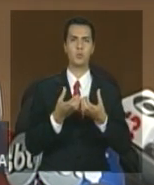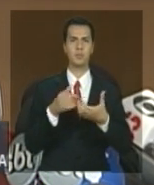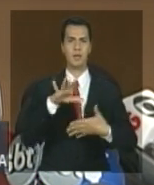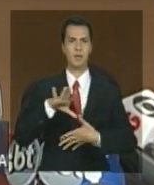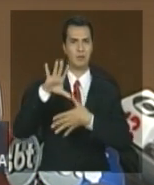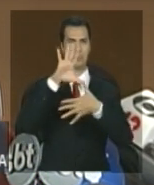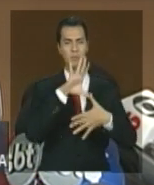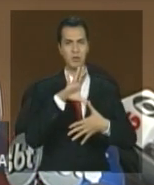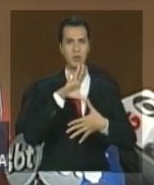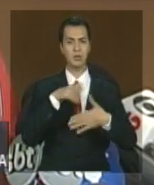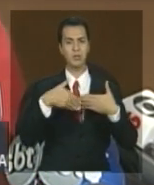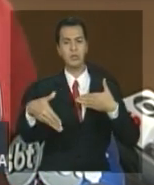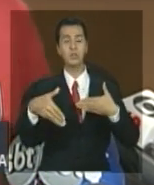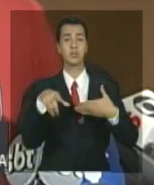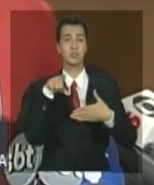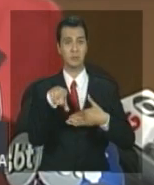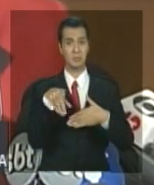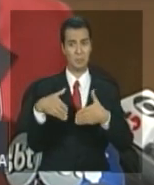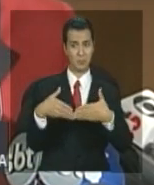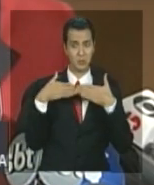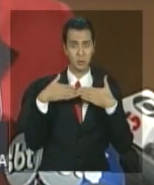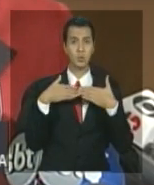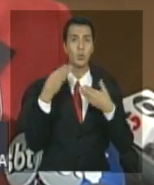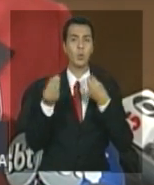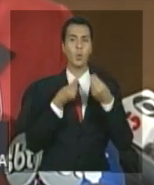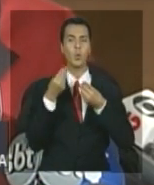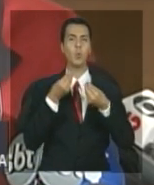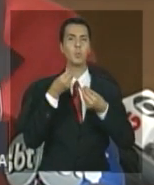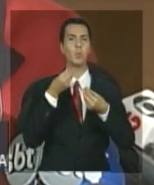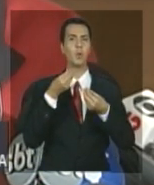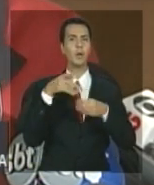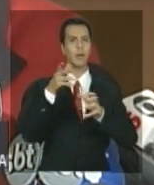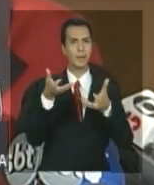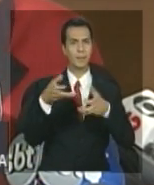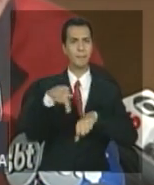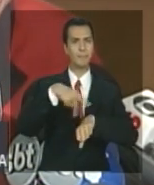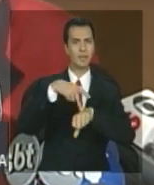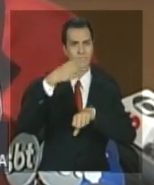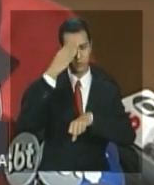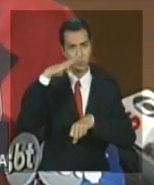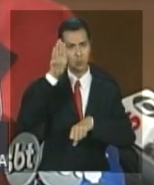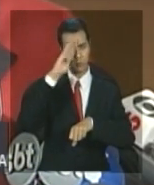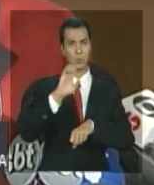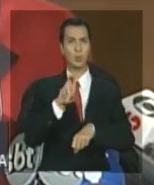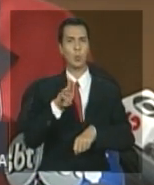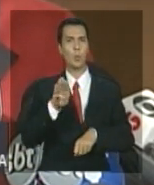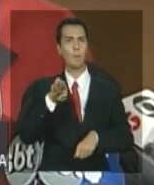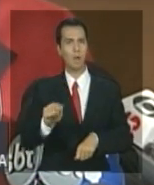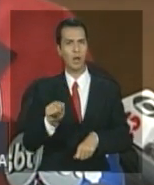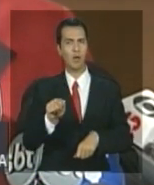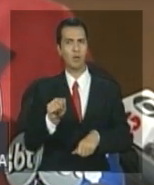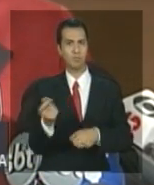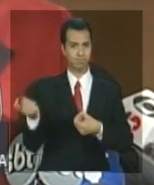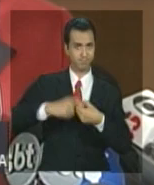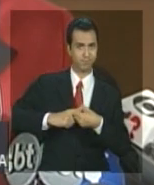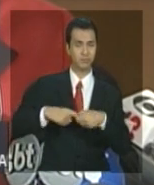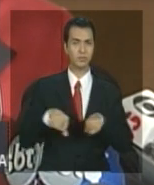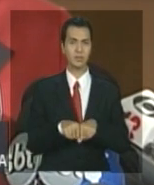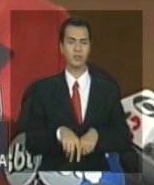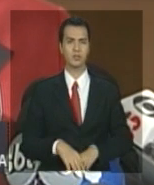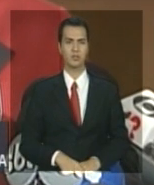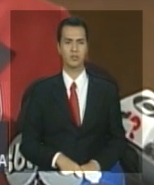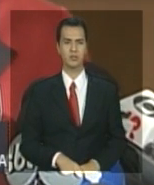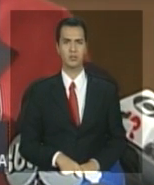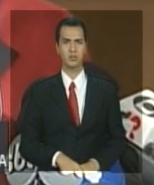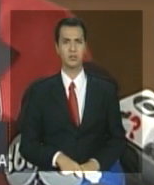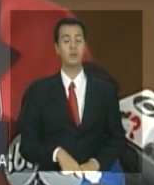não haveria um esvaziamento? Olha, não houve pedido formal de ninguém. O que houve foi a constatação que todos